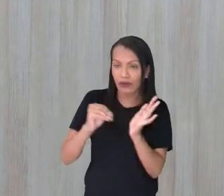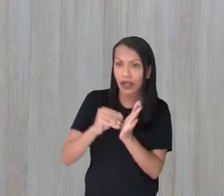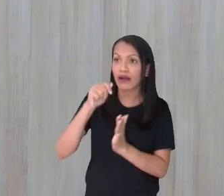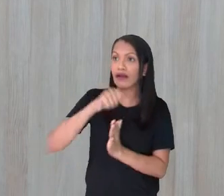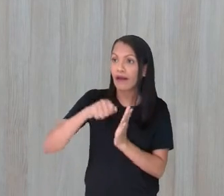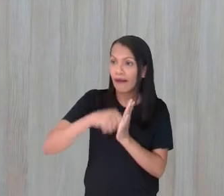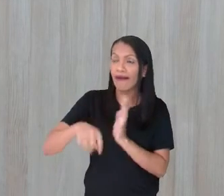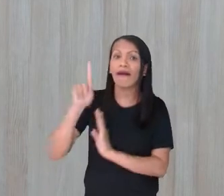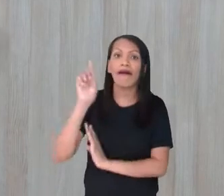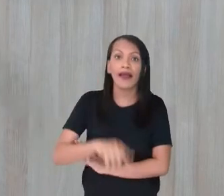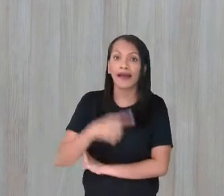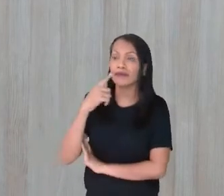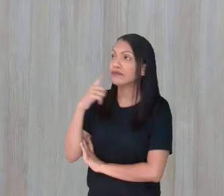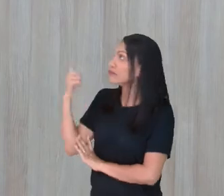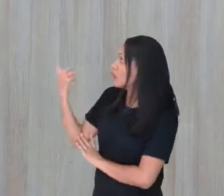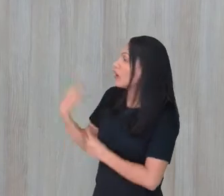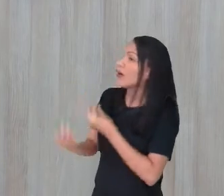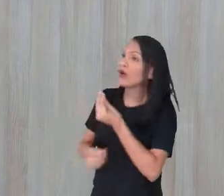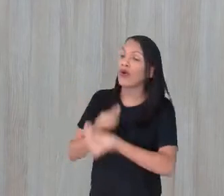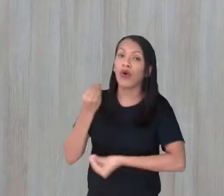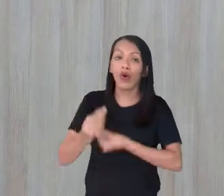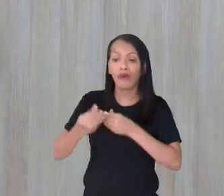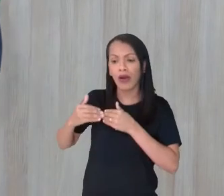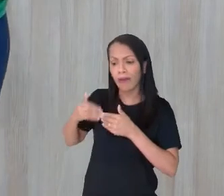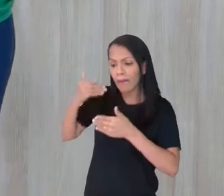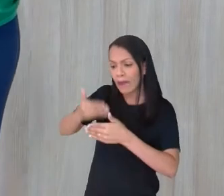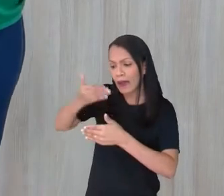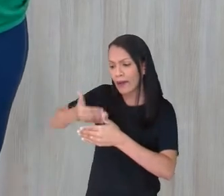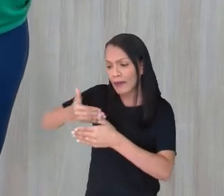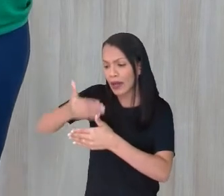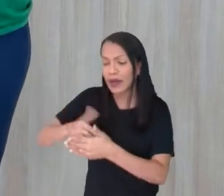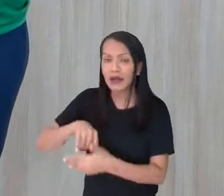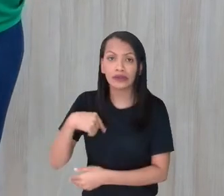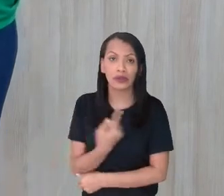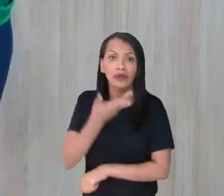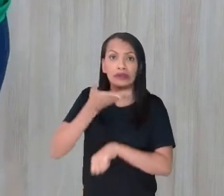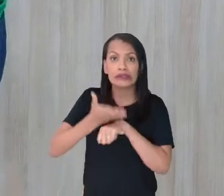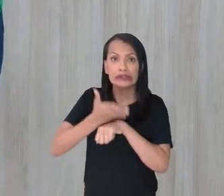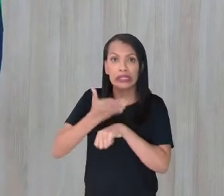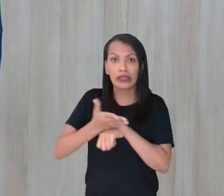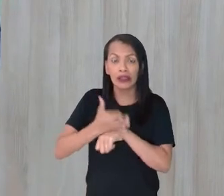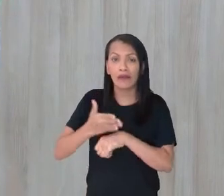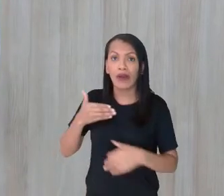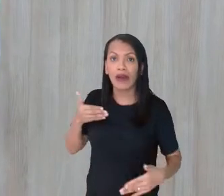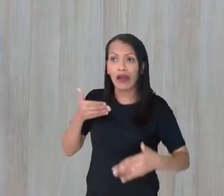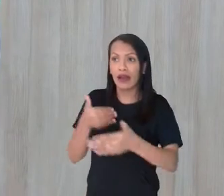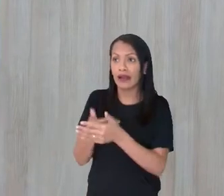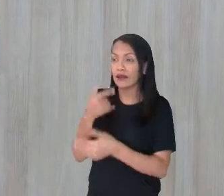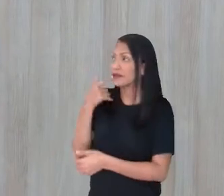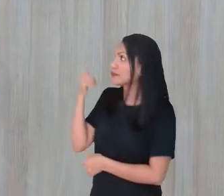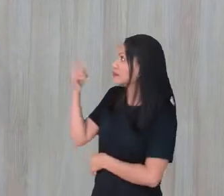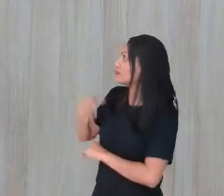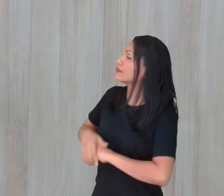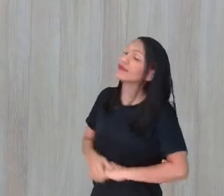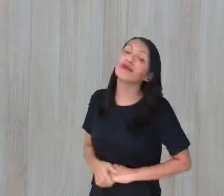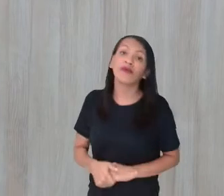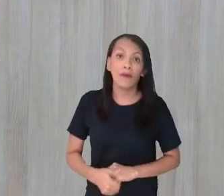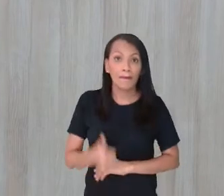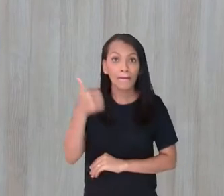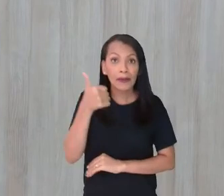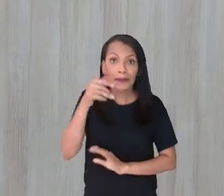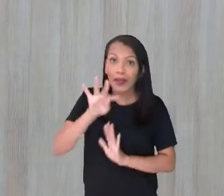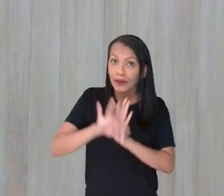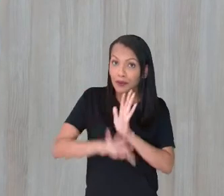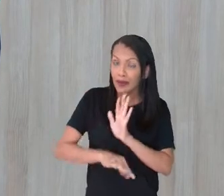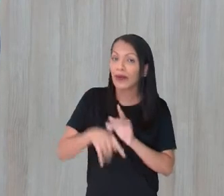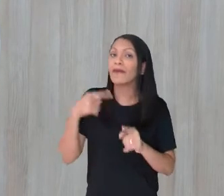é um resultado de um processo, né? A gente estava treinando até que saiu o texto, nossa primeira